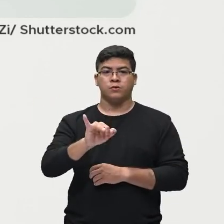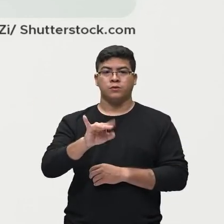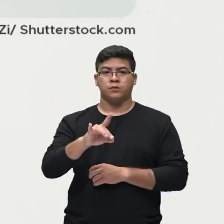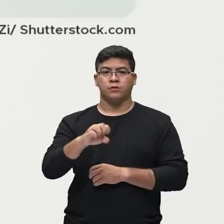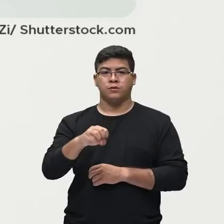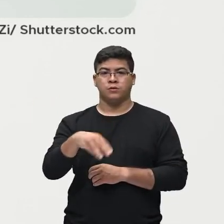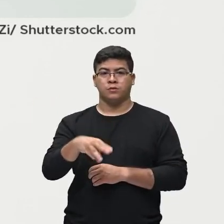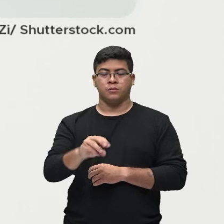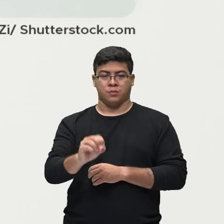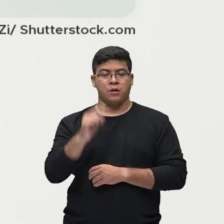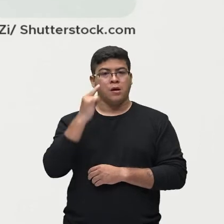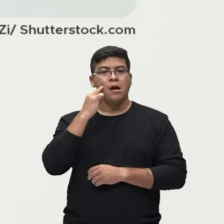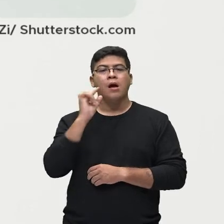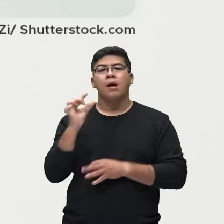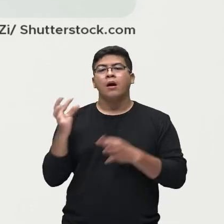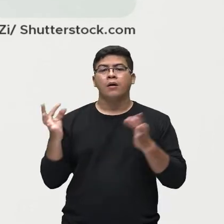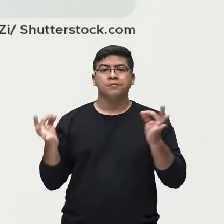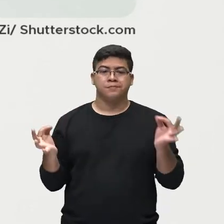trata de uma